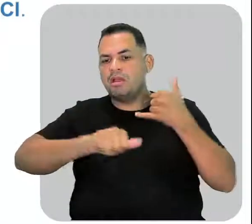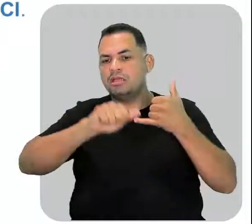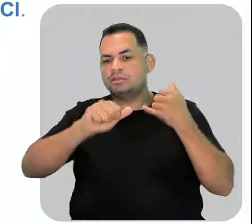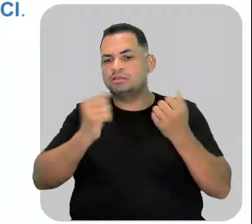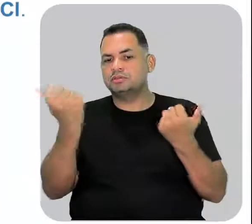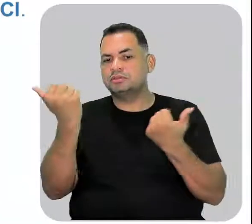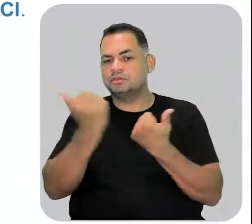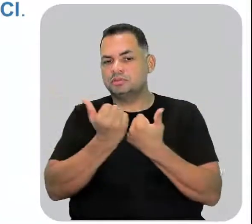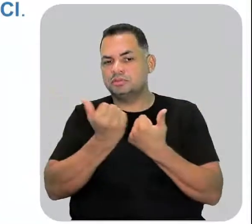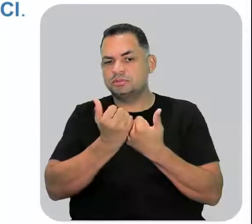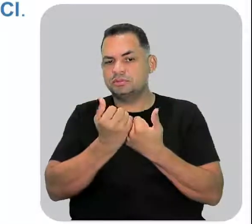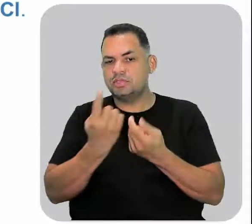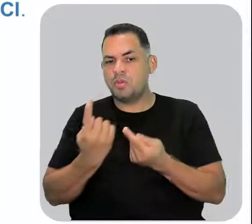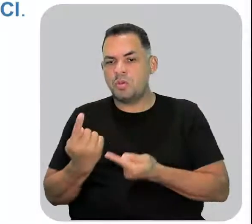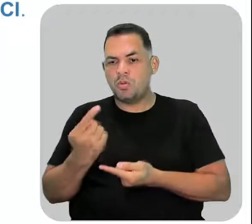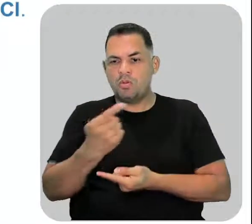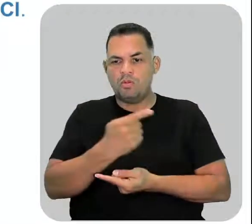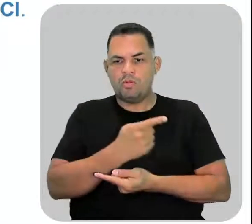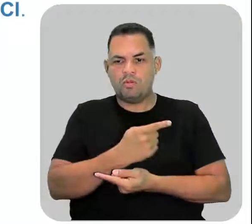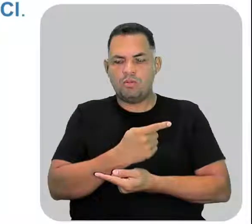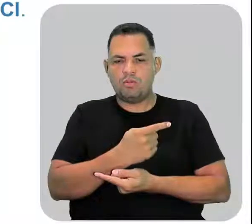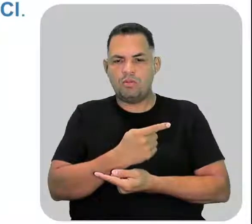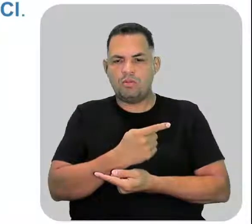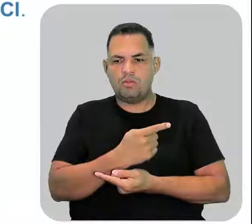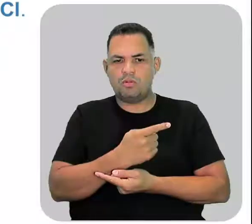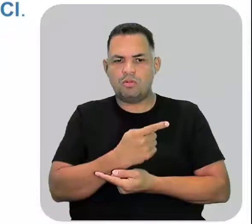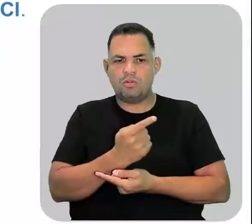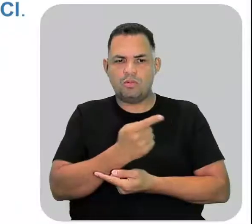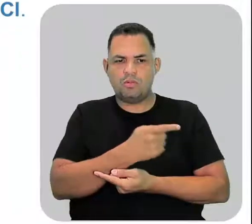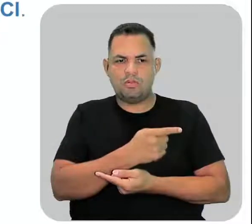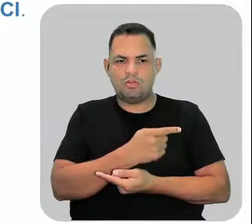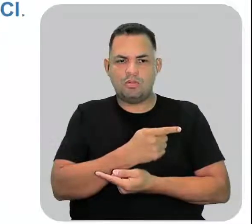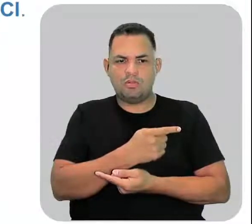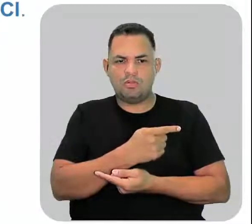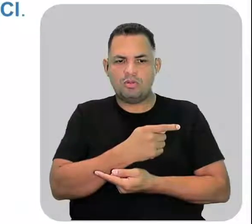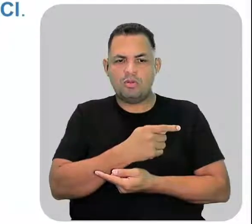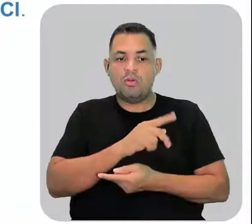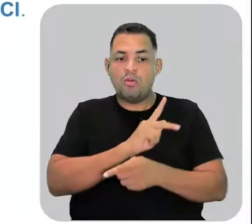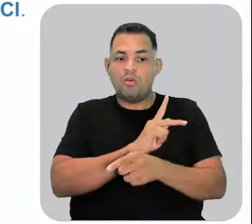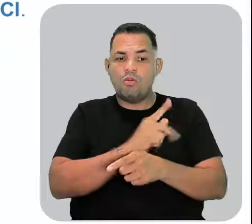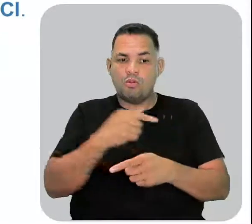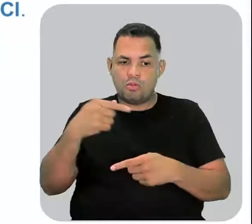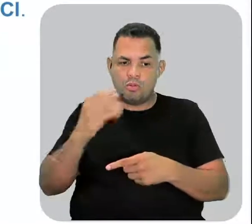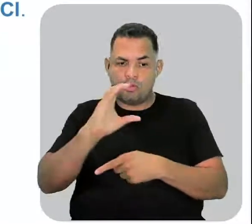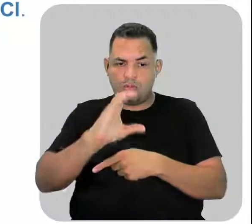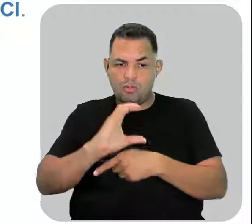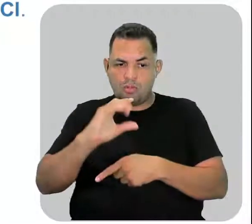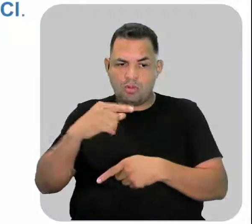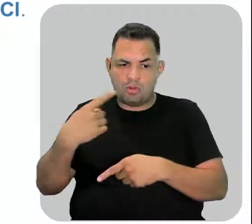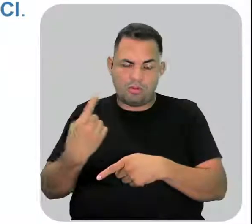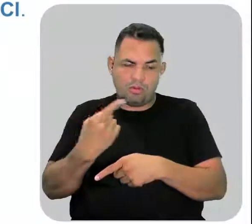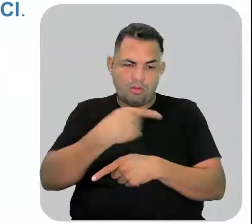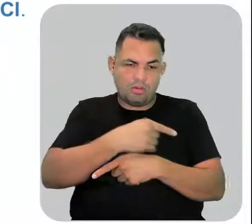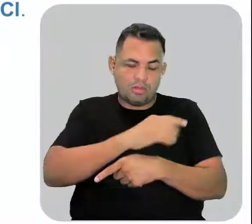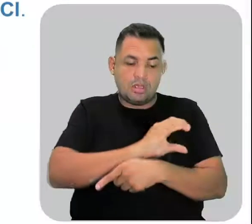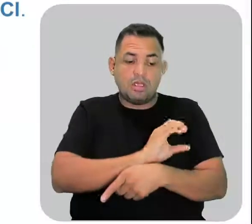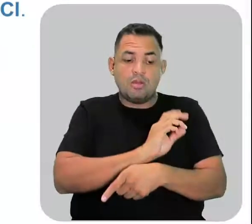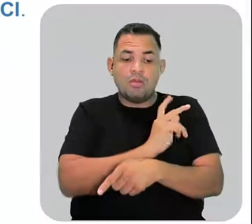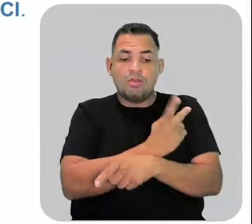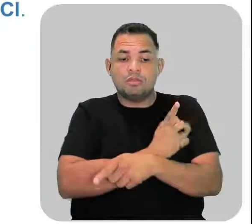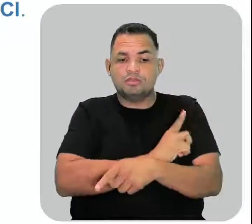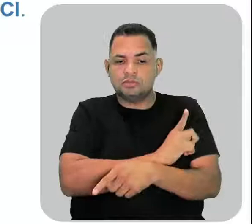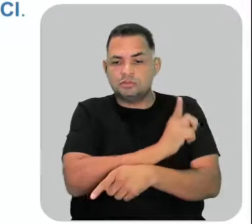cloro desse aqui entra no carbono, um hidrogênio sai, ó, e ele vai se ligar